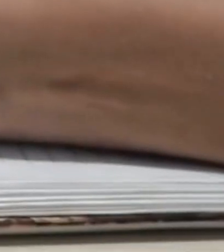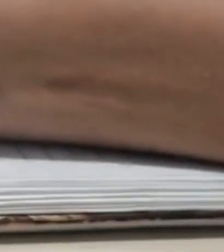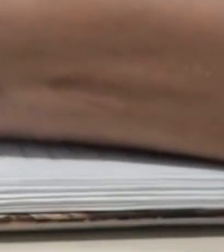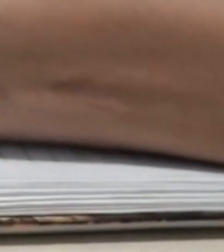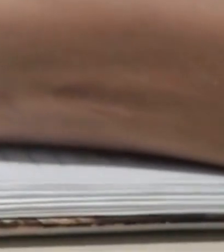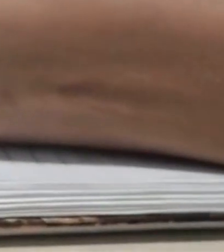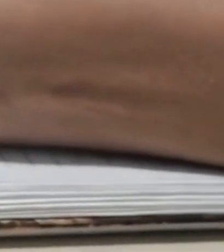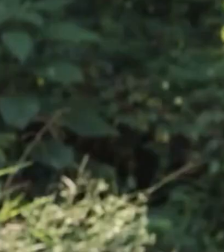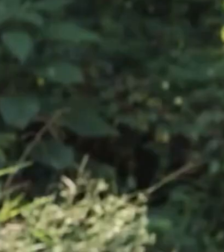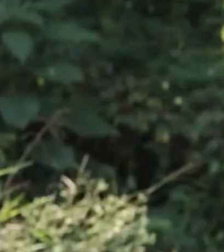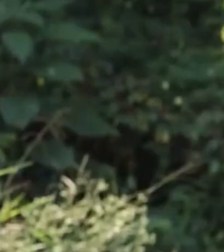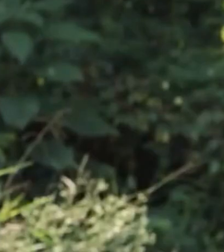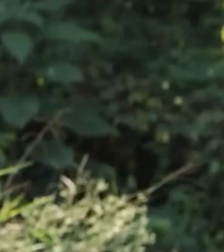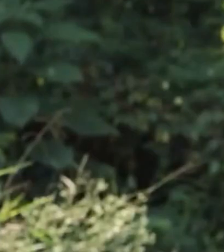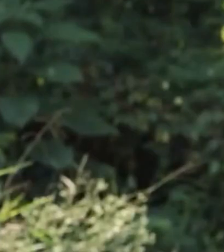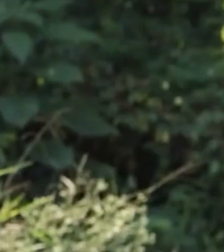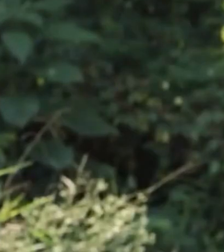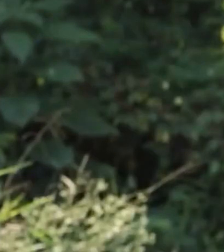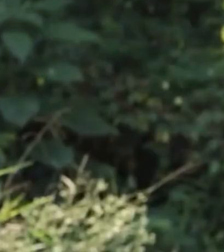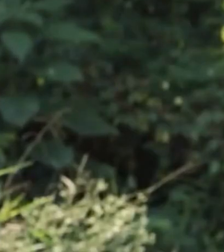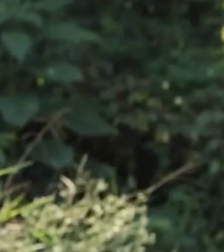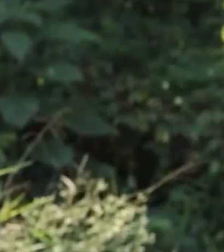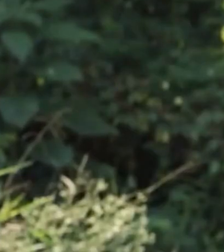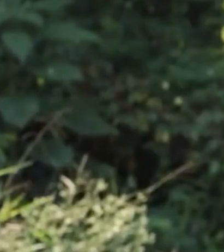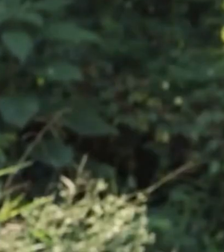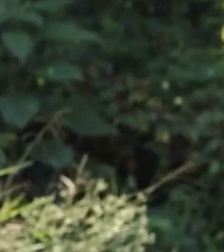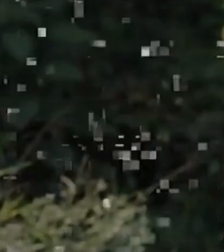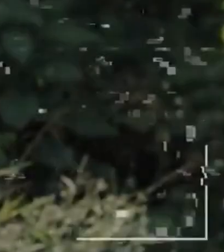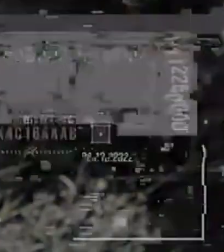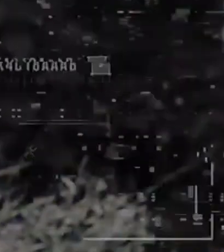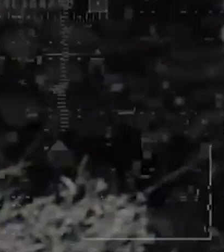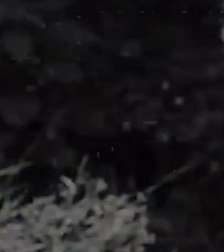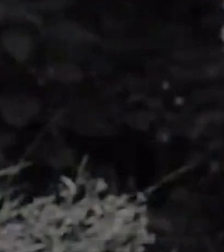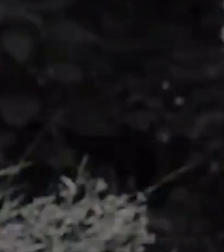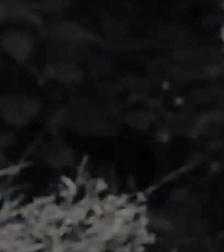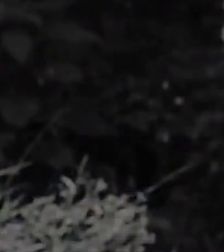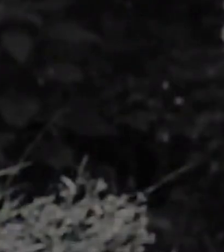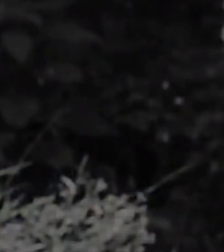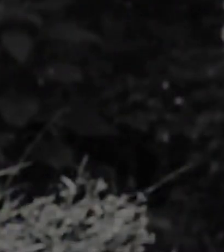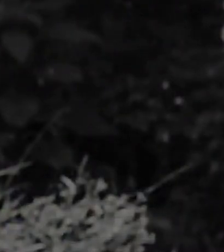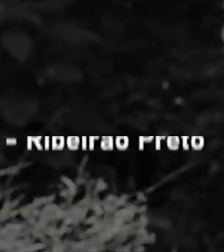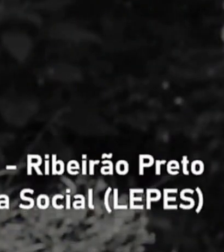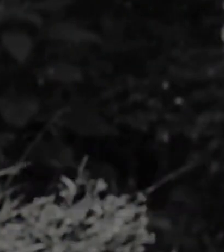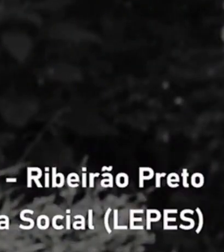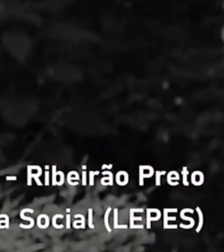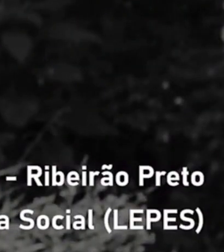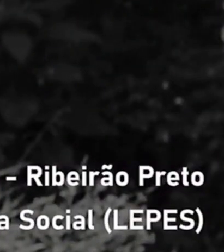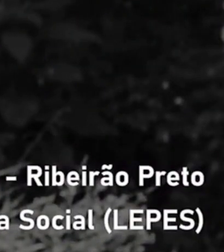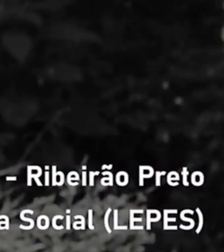Bom, mas por que será que tem esse gargalo nos anos finais?